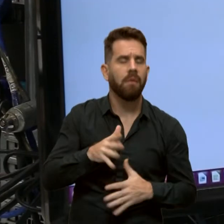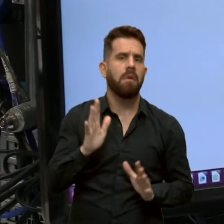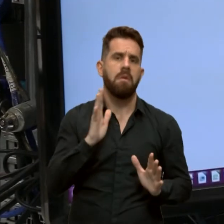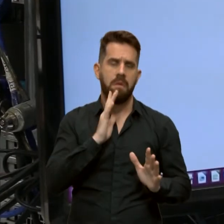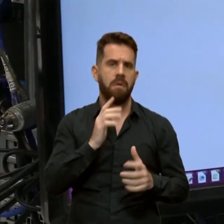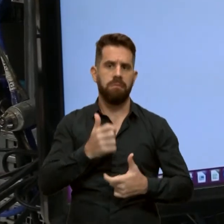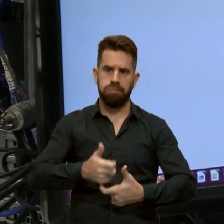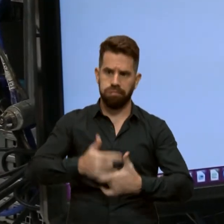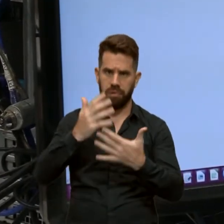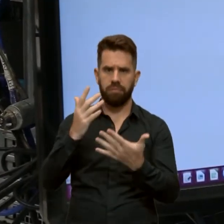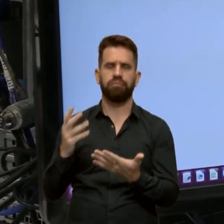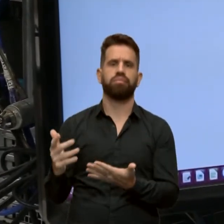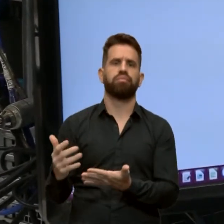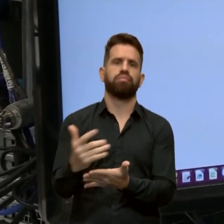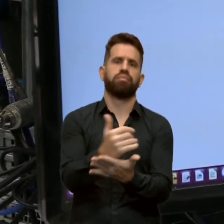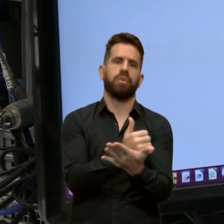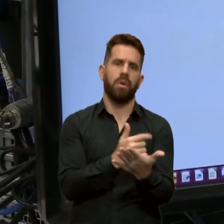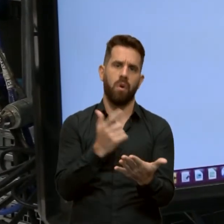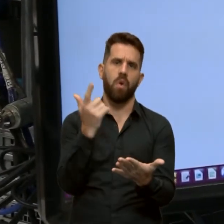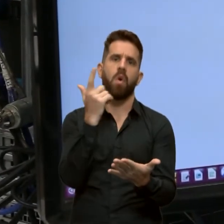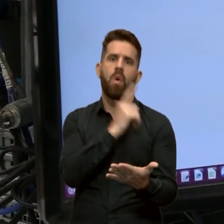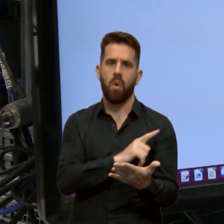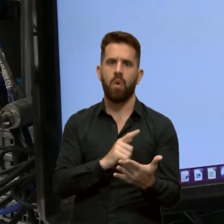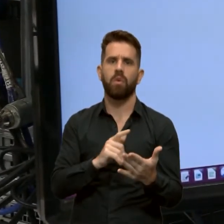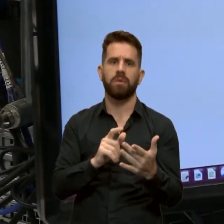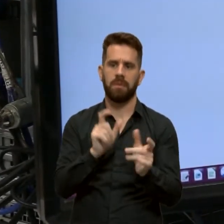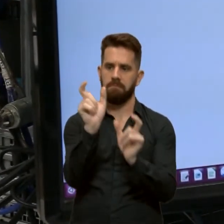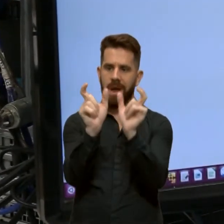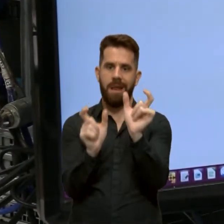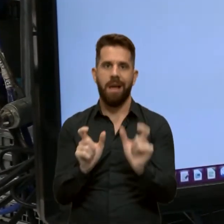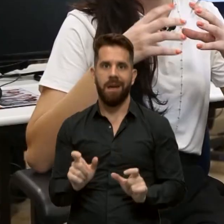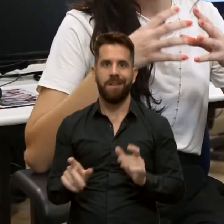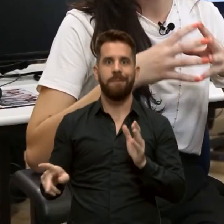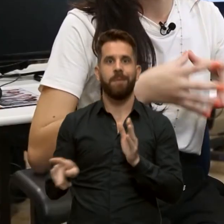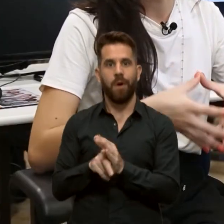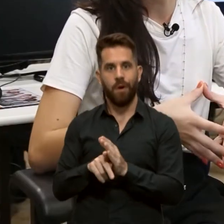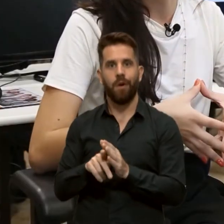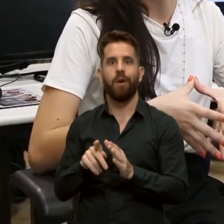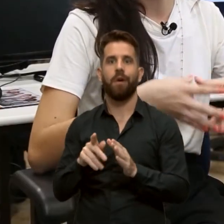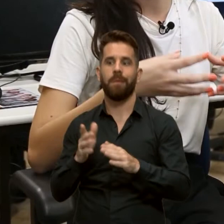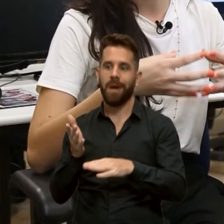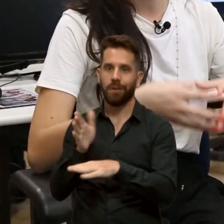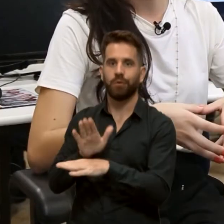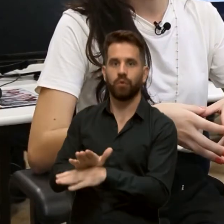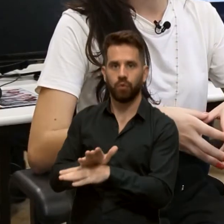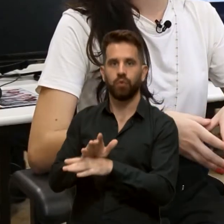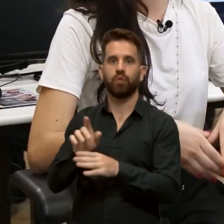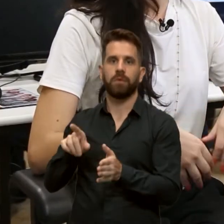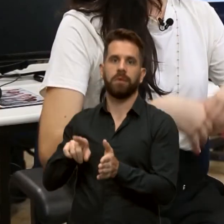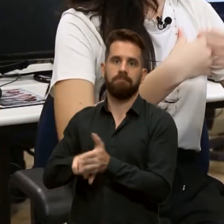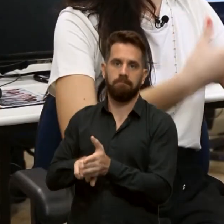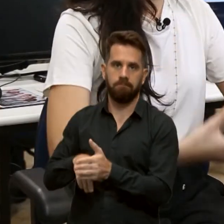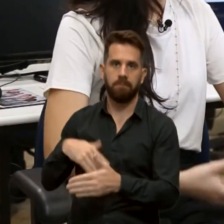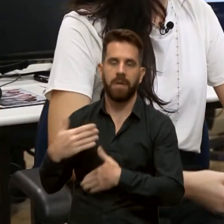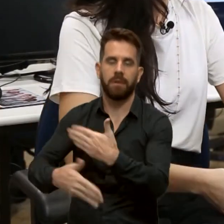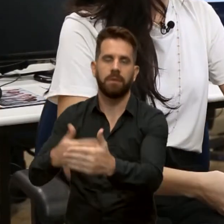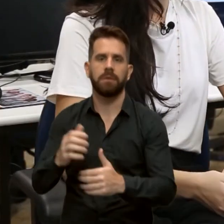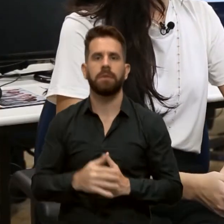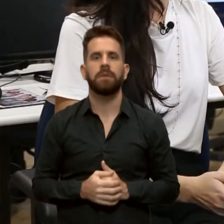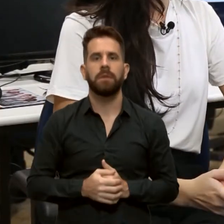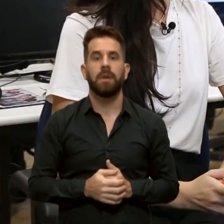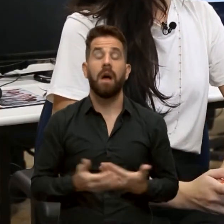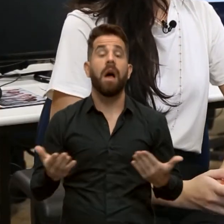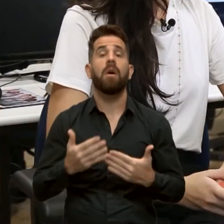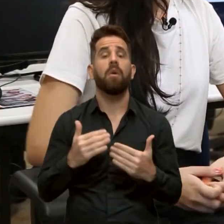gente conseguir delimitar a busca de dados. E aí, com esses estudos de casos e os questionários, qual foi o próximo